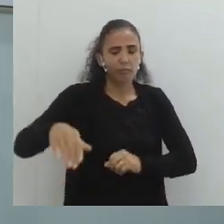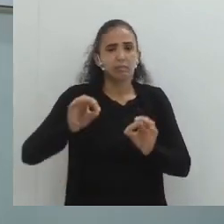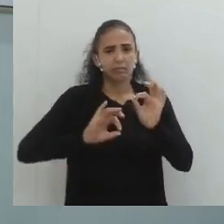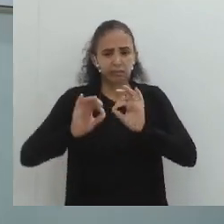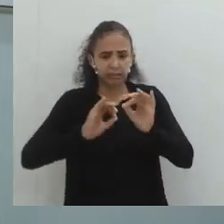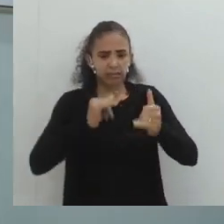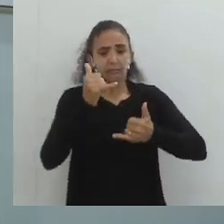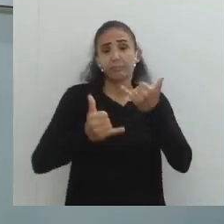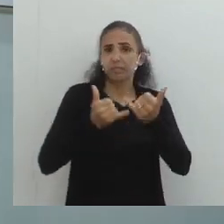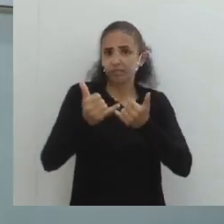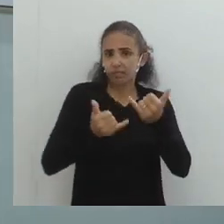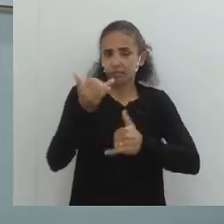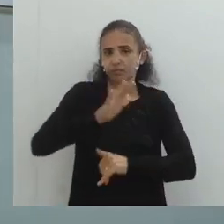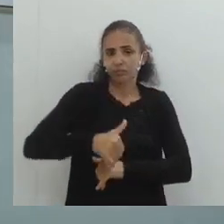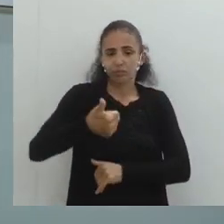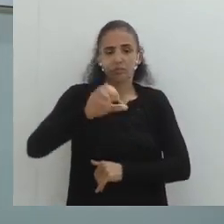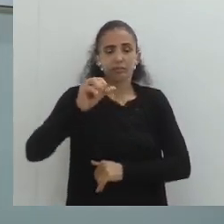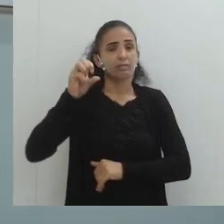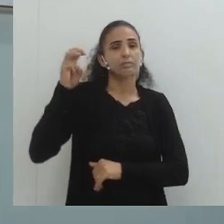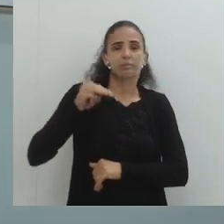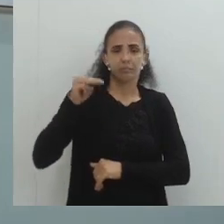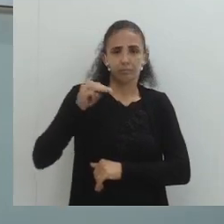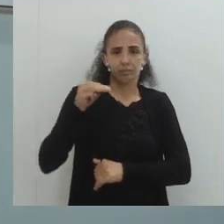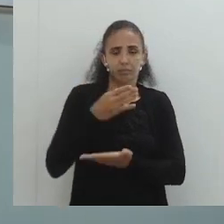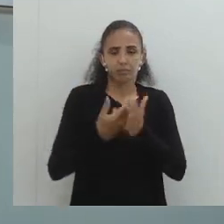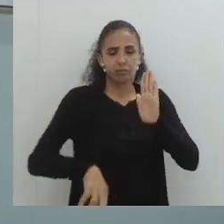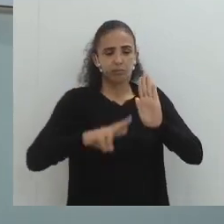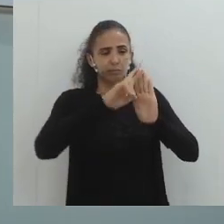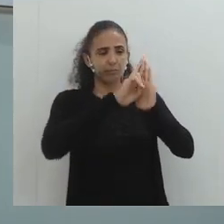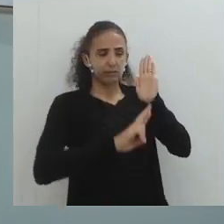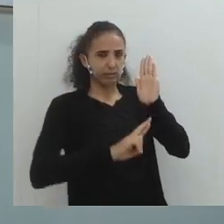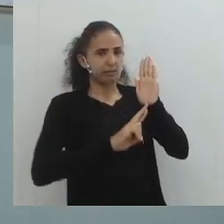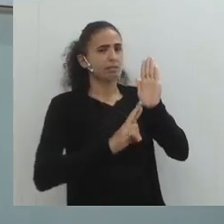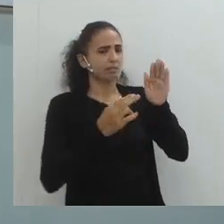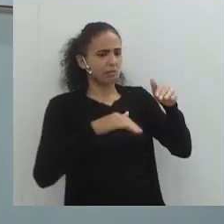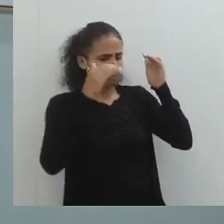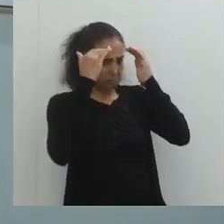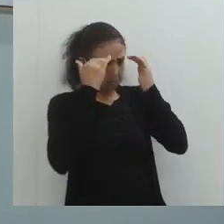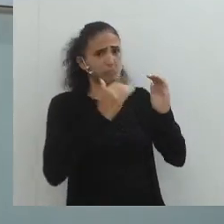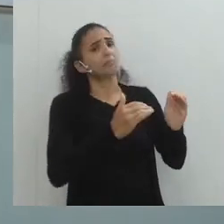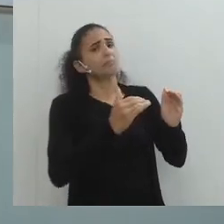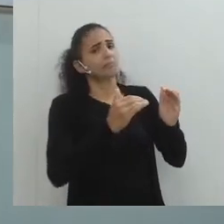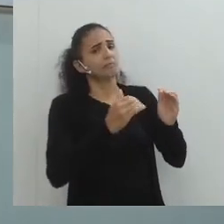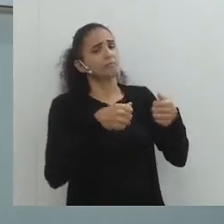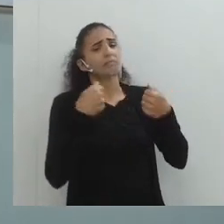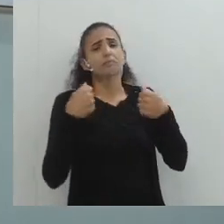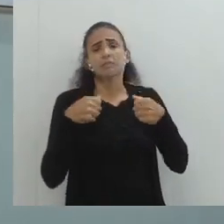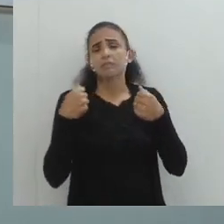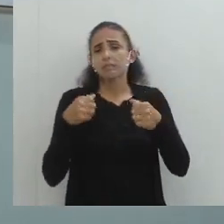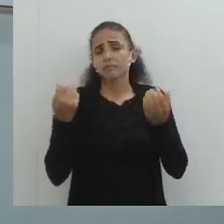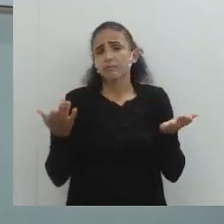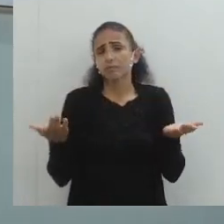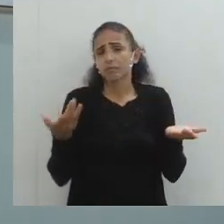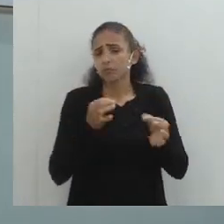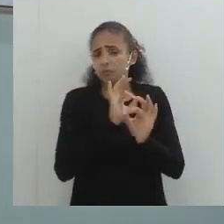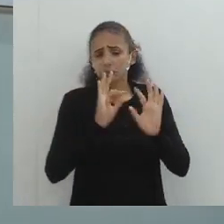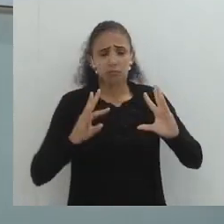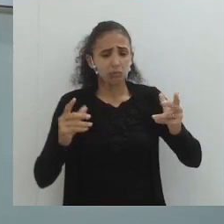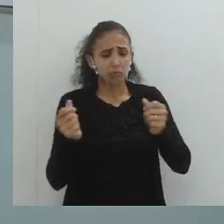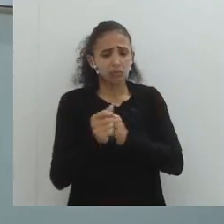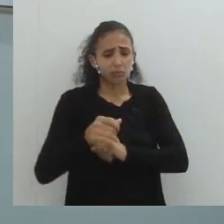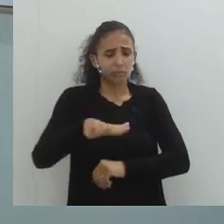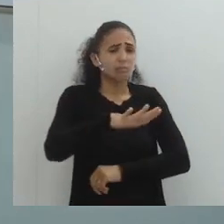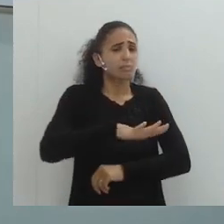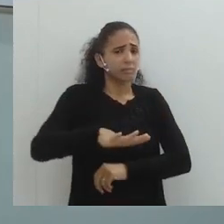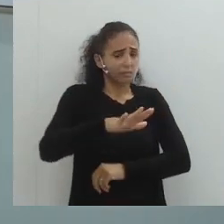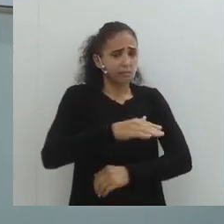sai. Ou 10 minutos. Essa regra ela foi criada oficialmente e ela foi consentida entre os dois campos